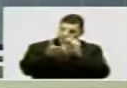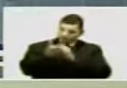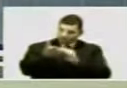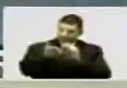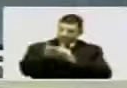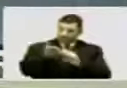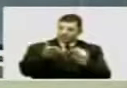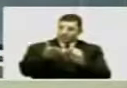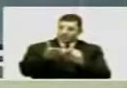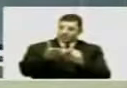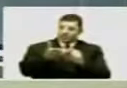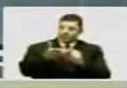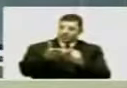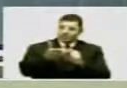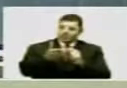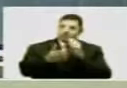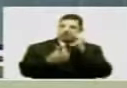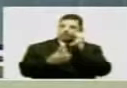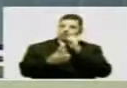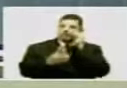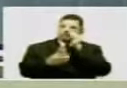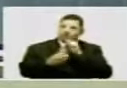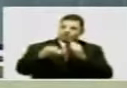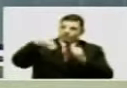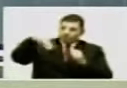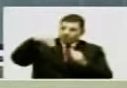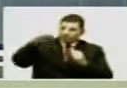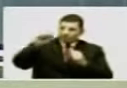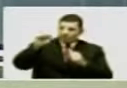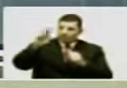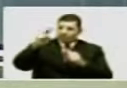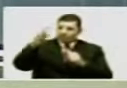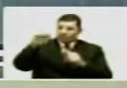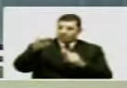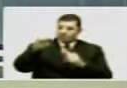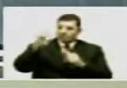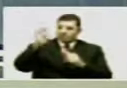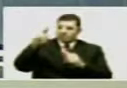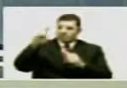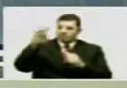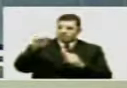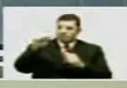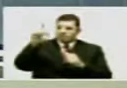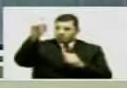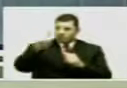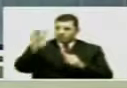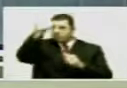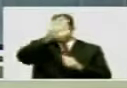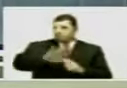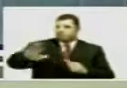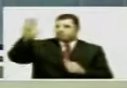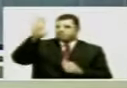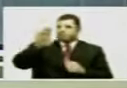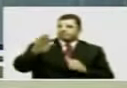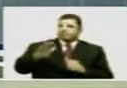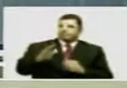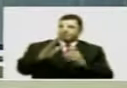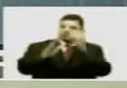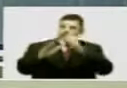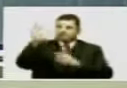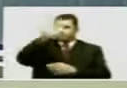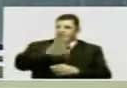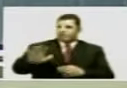assinado pela senhora Márcia Frota Ribeiro, gerente nacional da